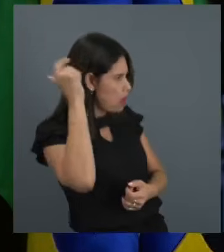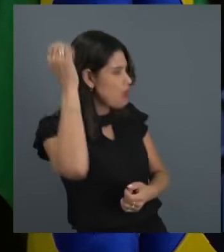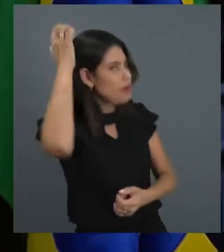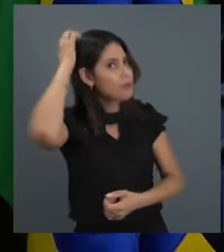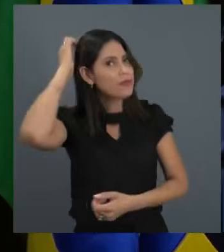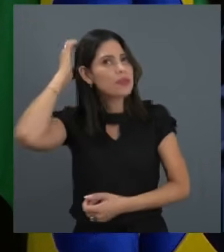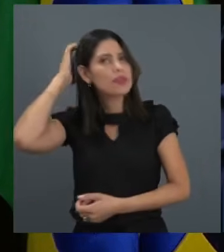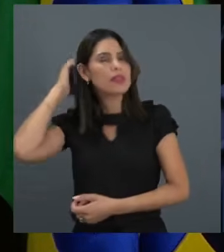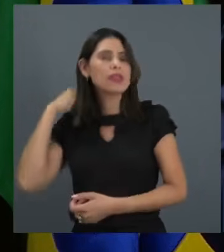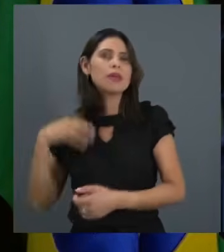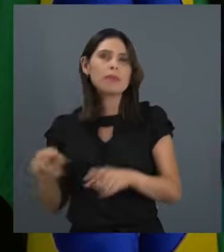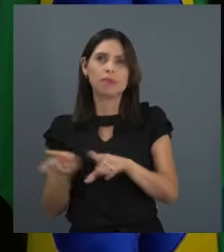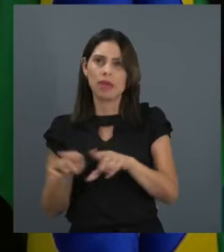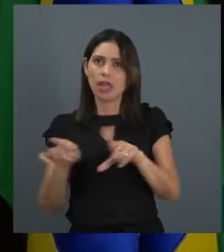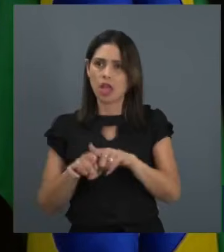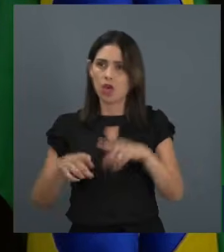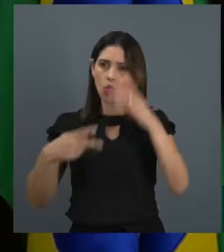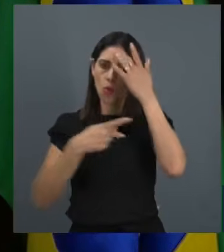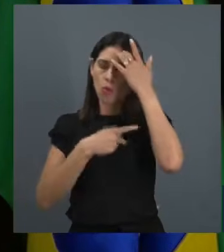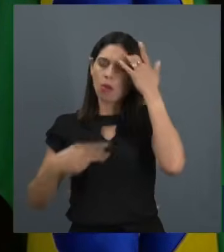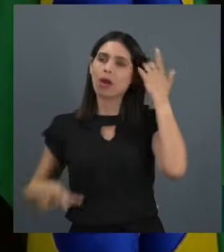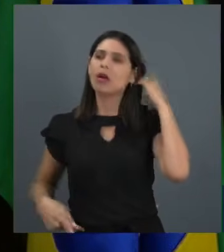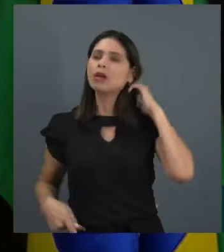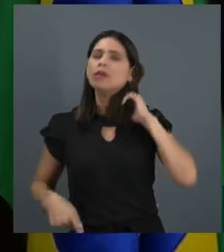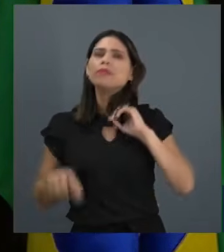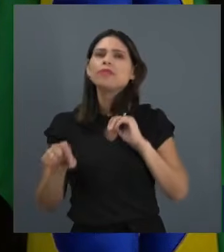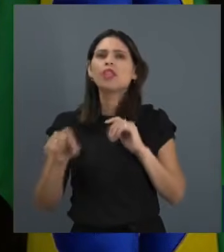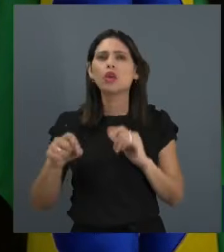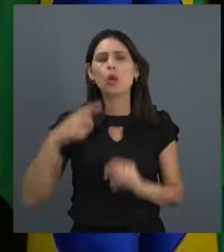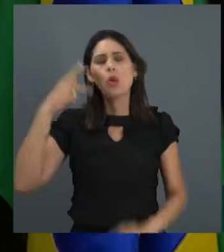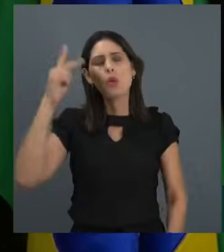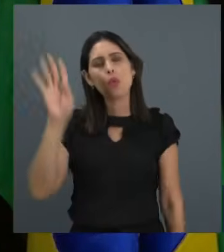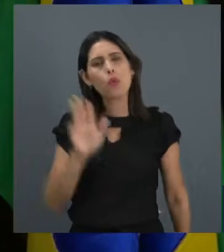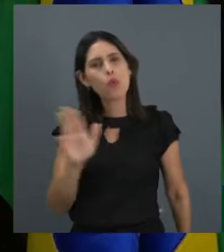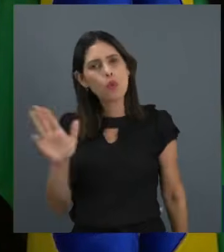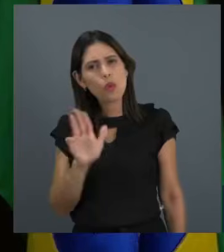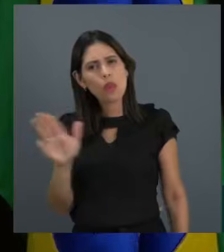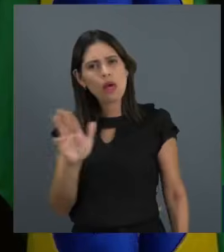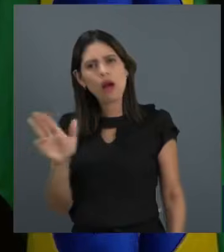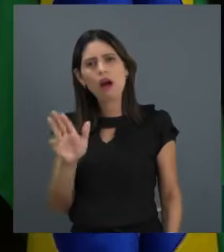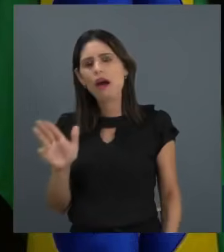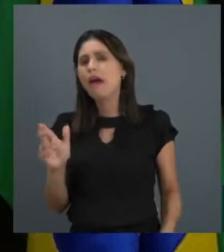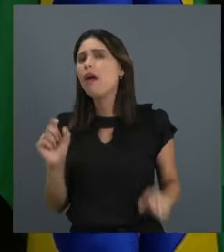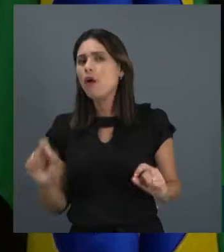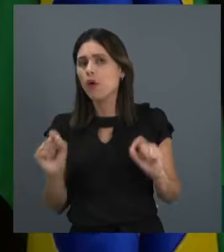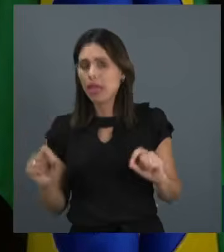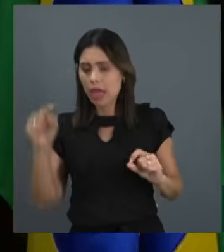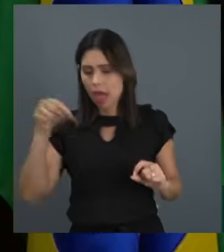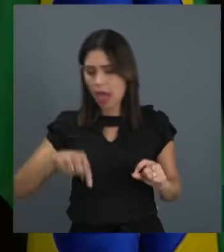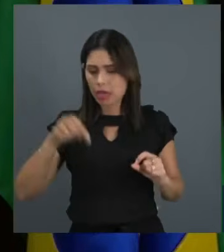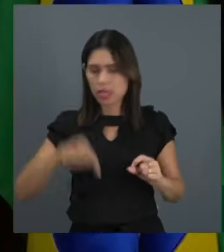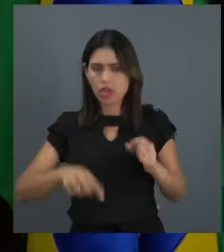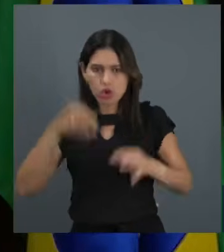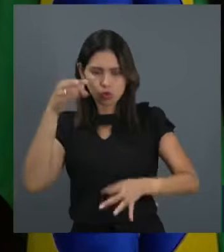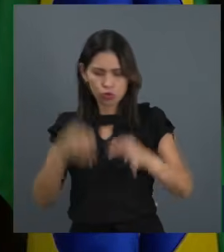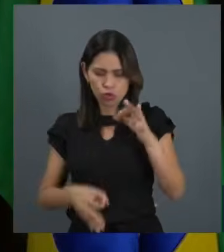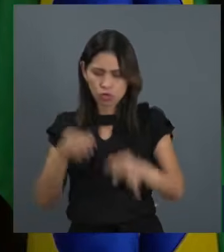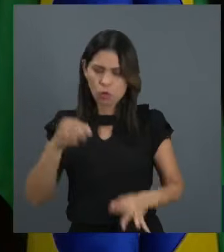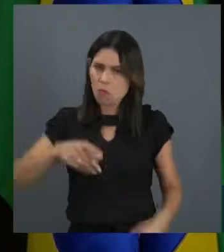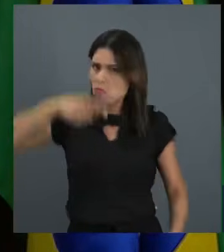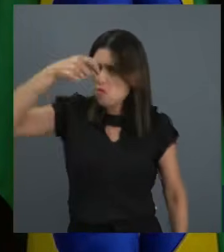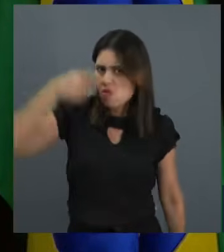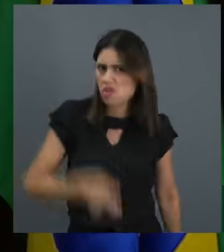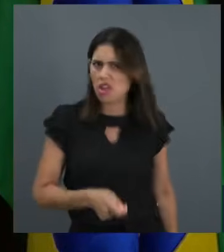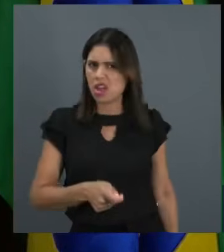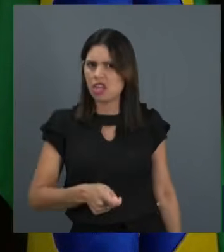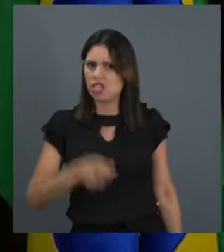candidato Lula. Ou seja, totalmente parcial. Os tribunais do Brasil funcionando como partido